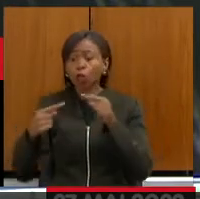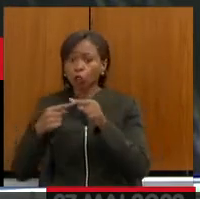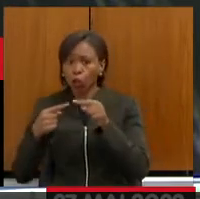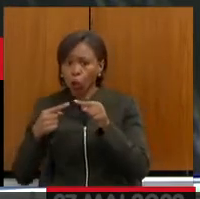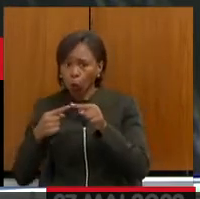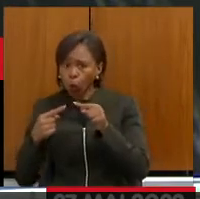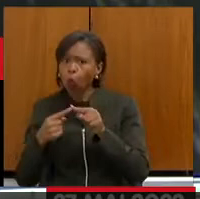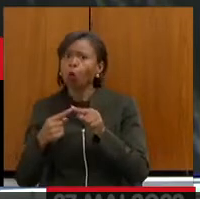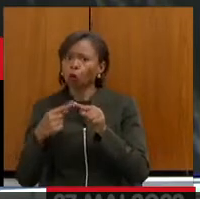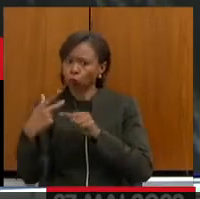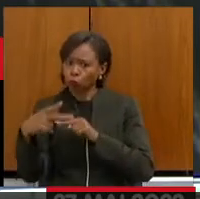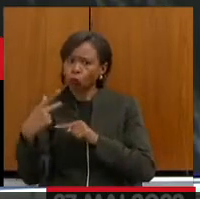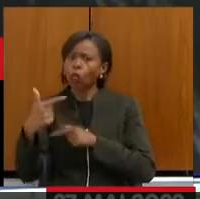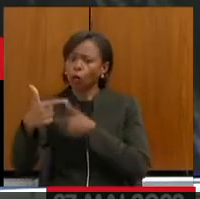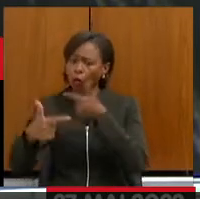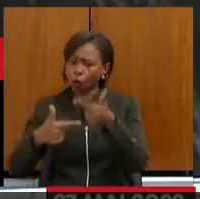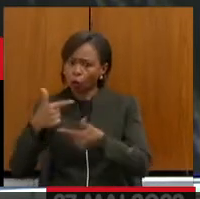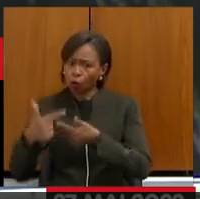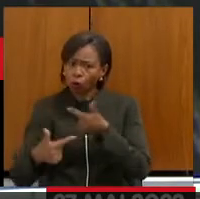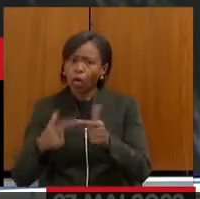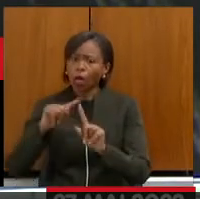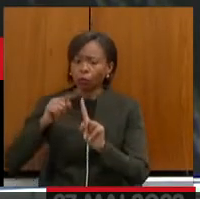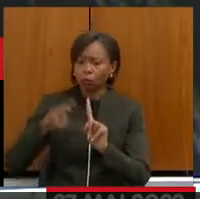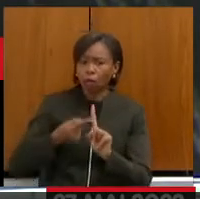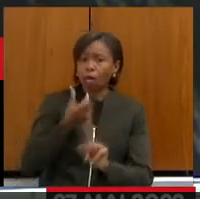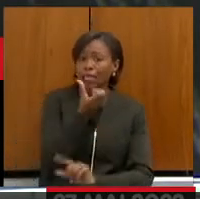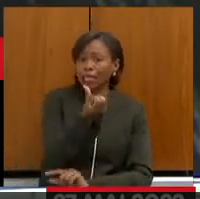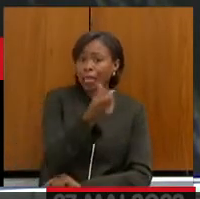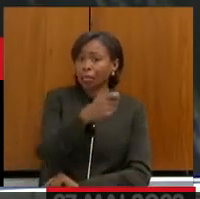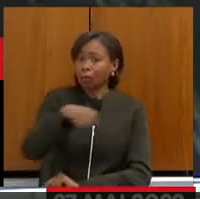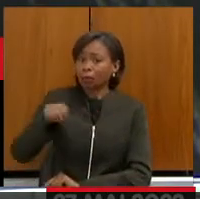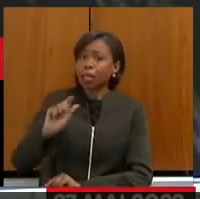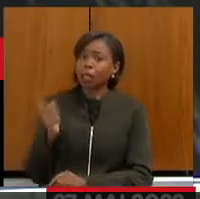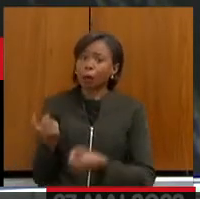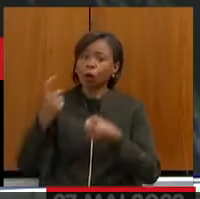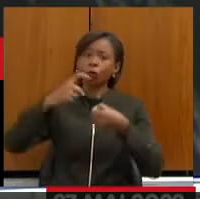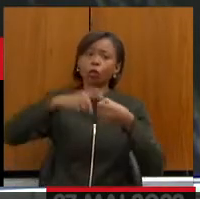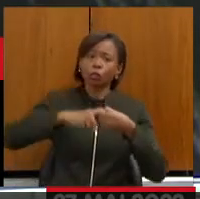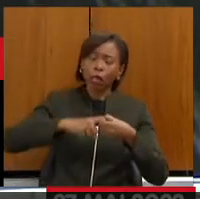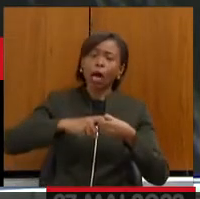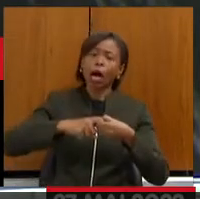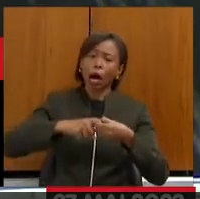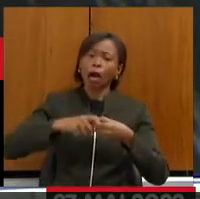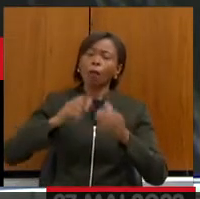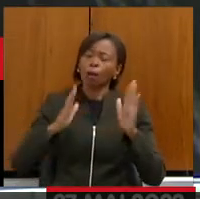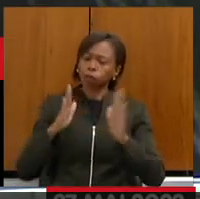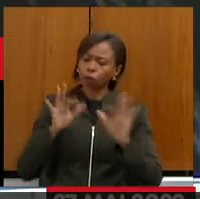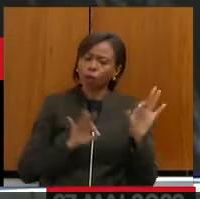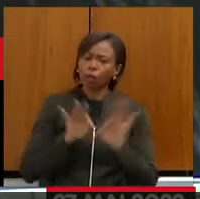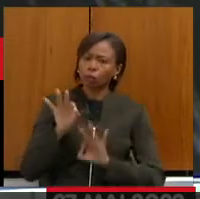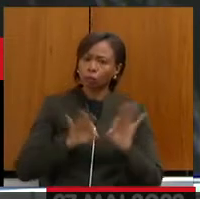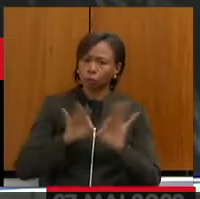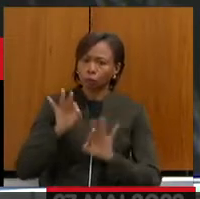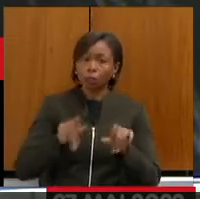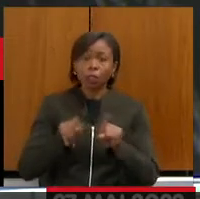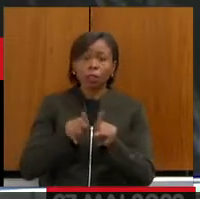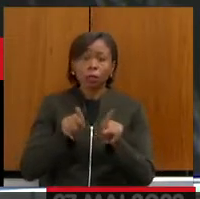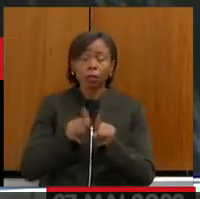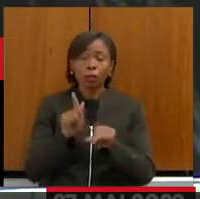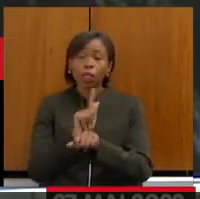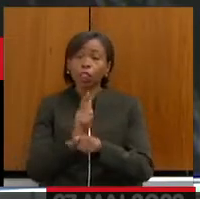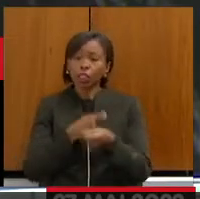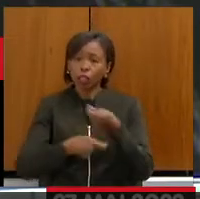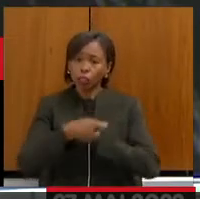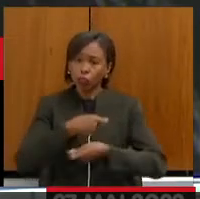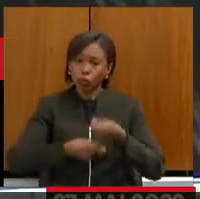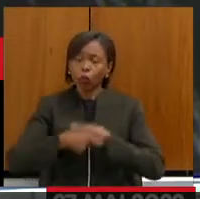garantia de retorno na mesma lotação durante os seis meses para possibilidade de planejamento do seu retorno capacitar gestores quanto à